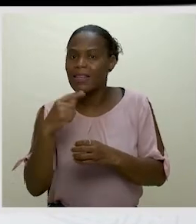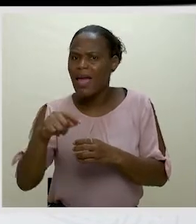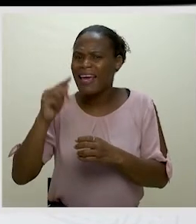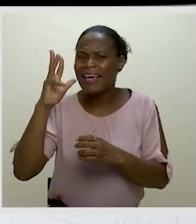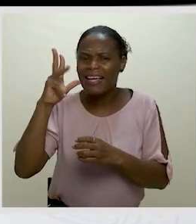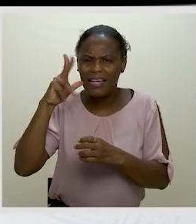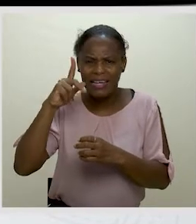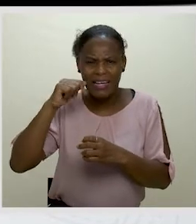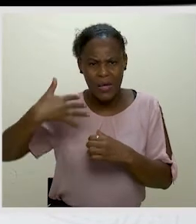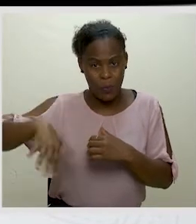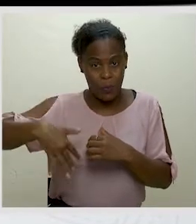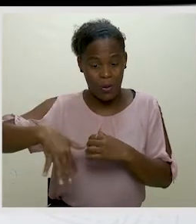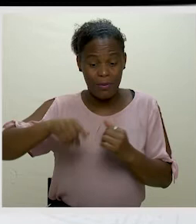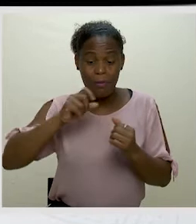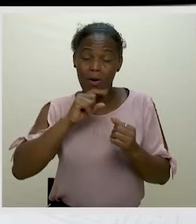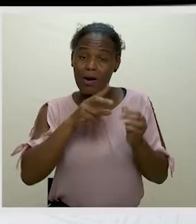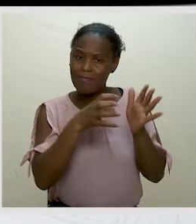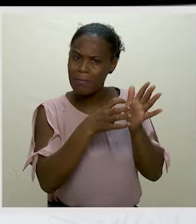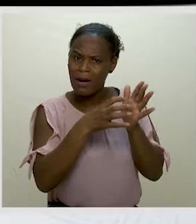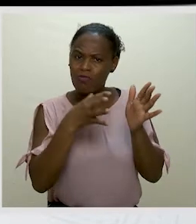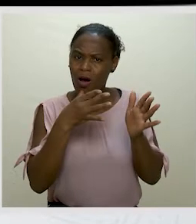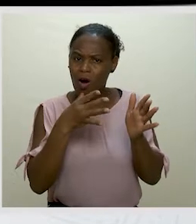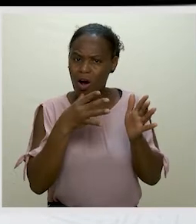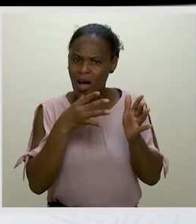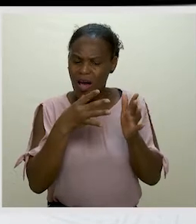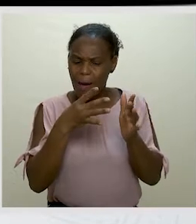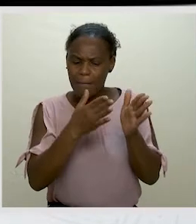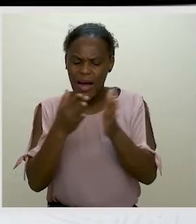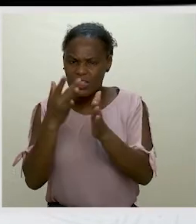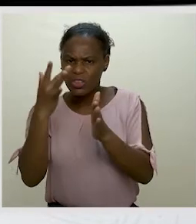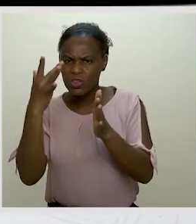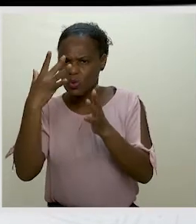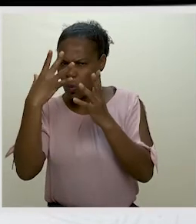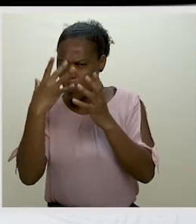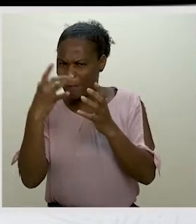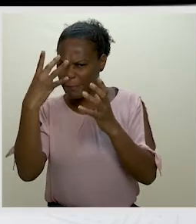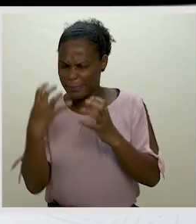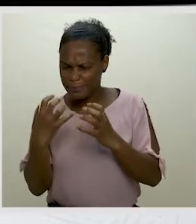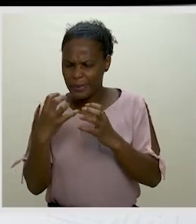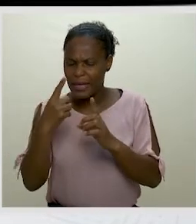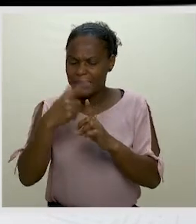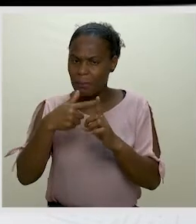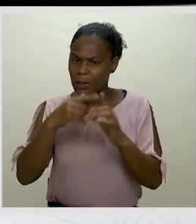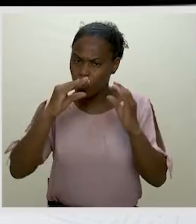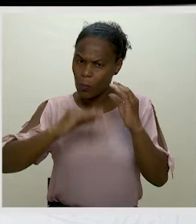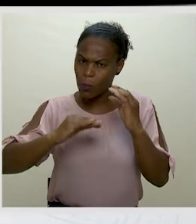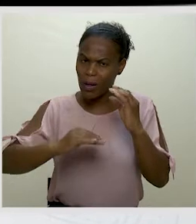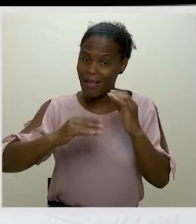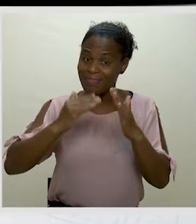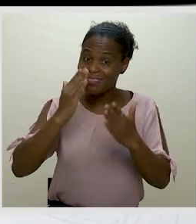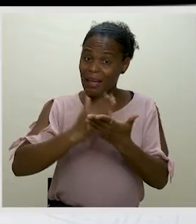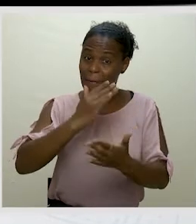Vocês podem ver na imagem que há uma variedade de cores, da parte escura, que é a parte que está com temperatura mais baixa, até a